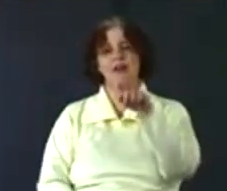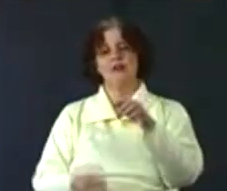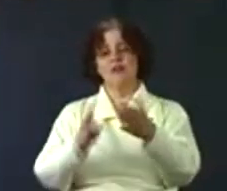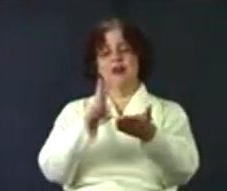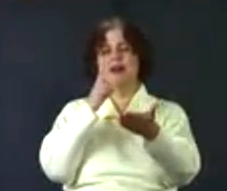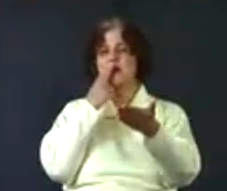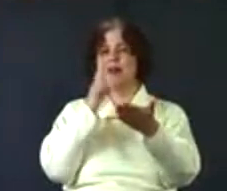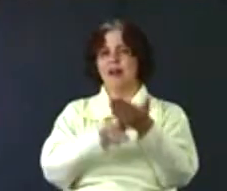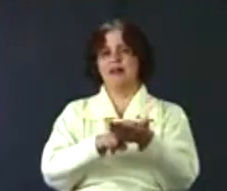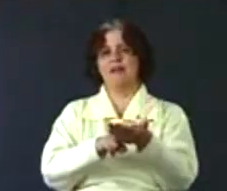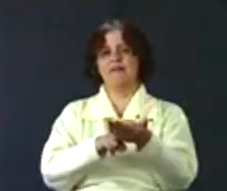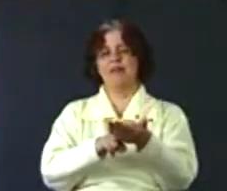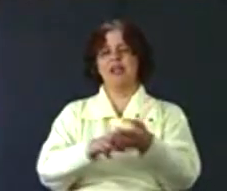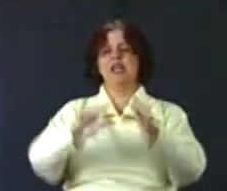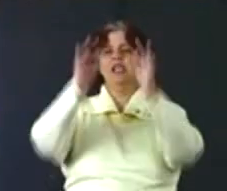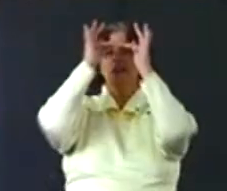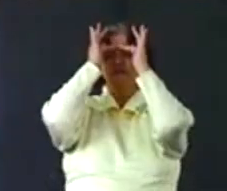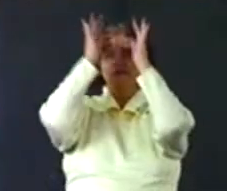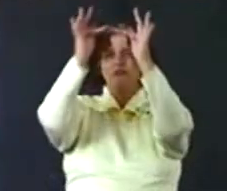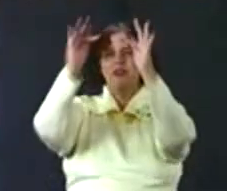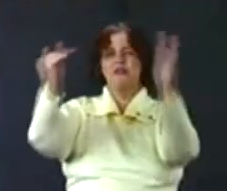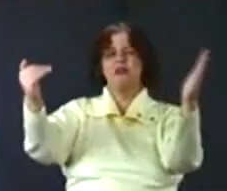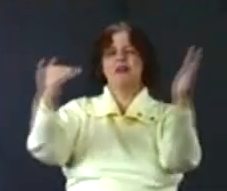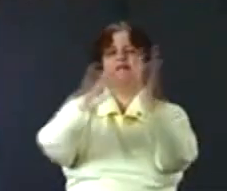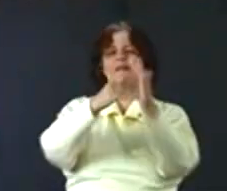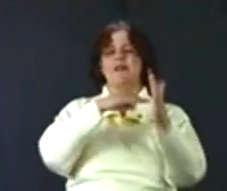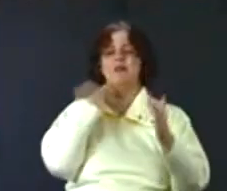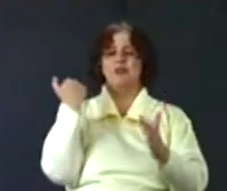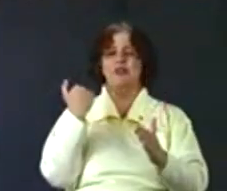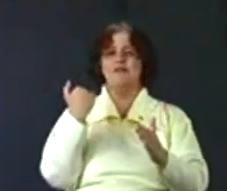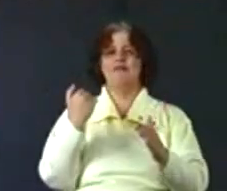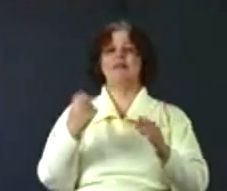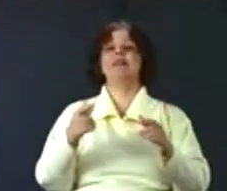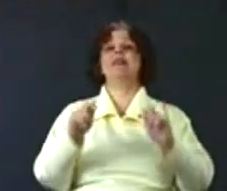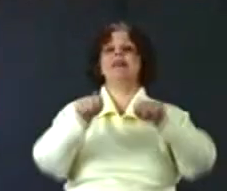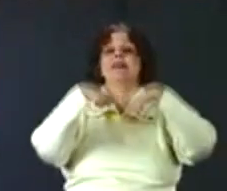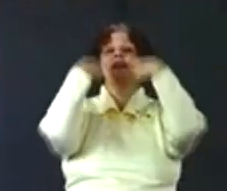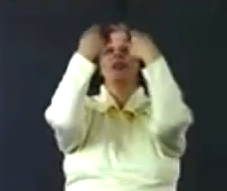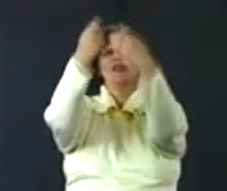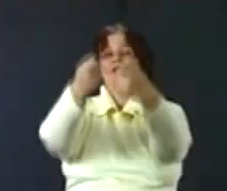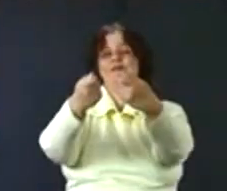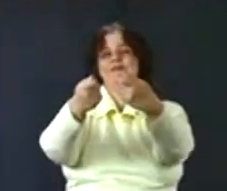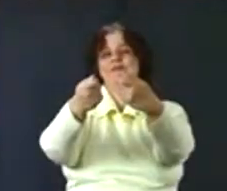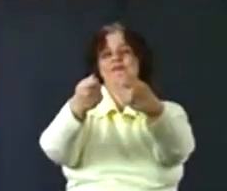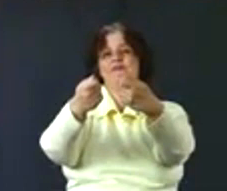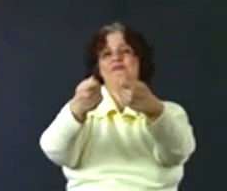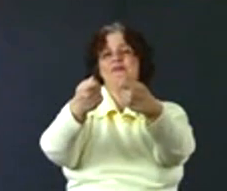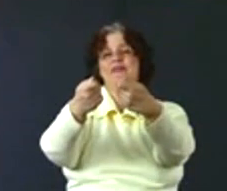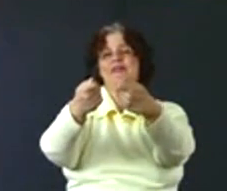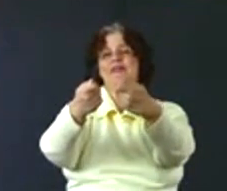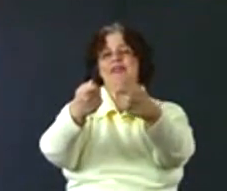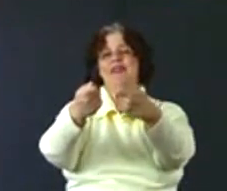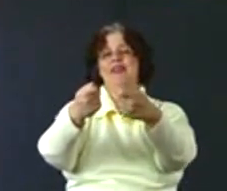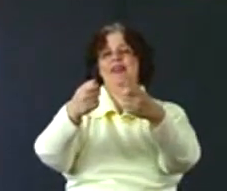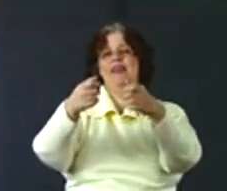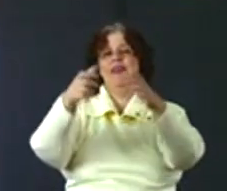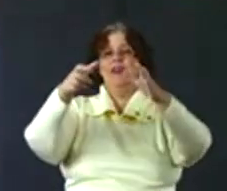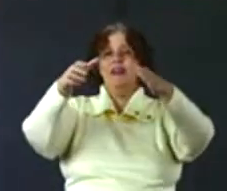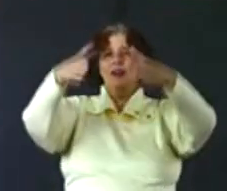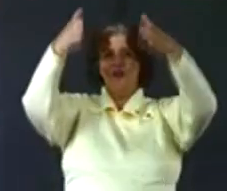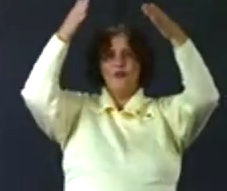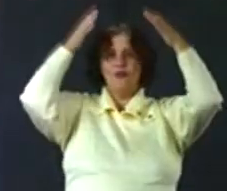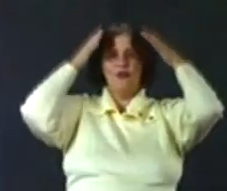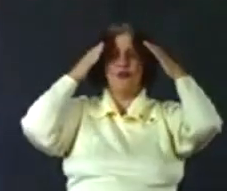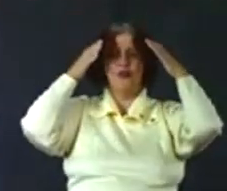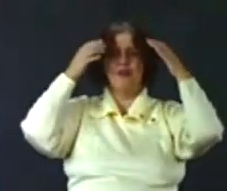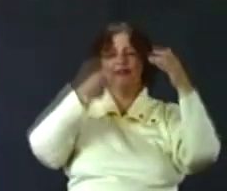morte, e dar-te-ei a coroa da vida. Ah, meus irmãos, a igreja